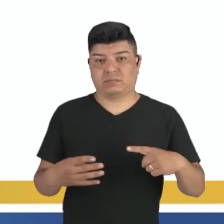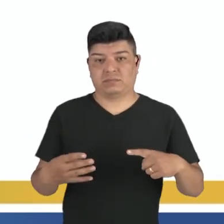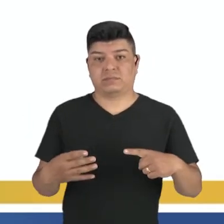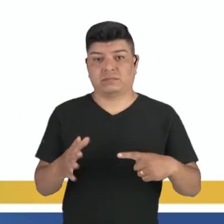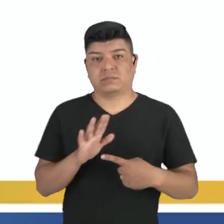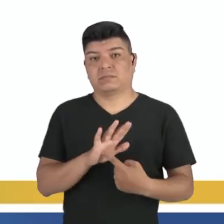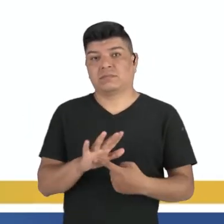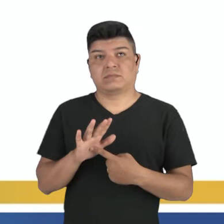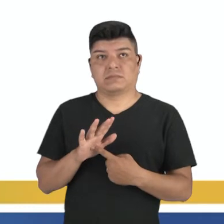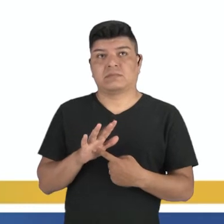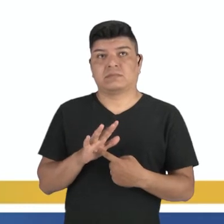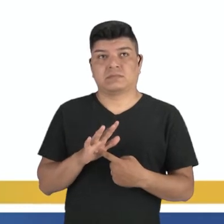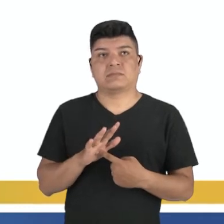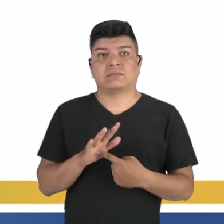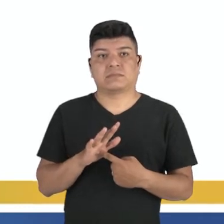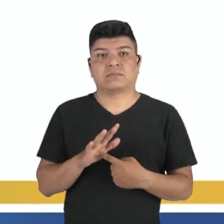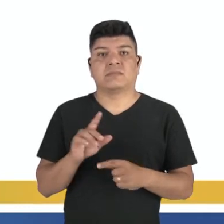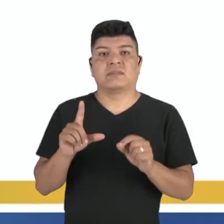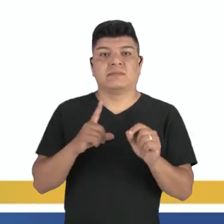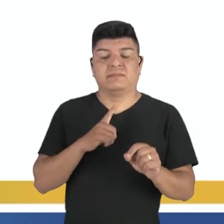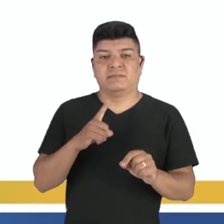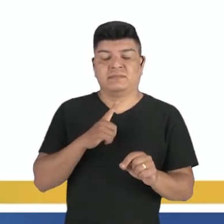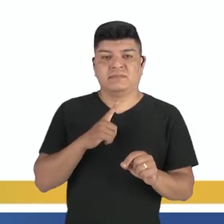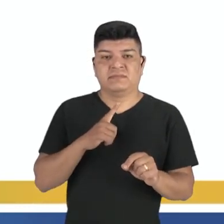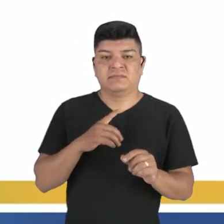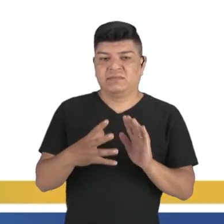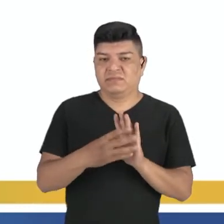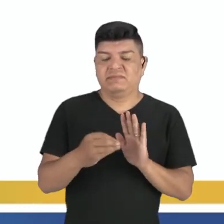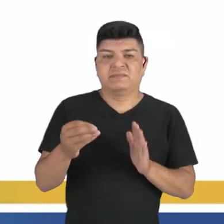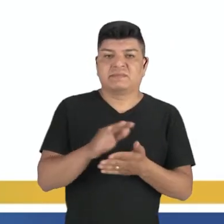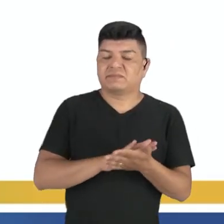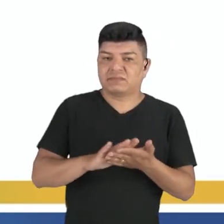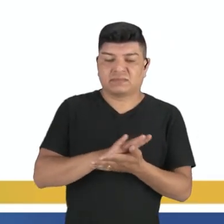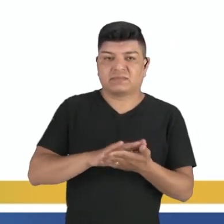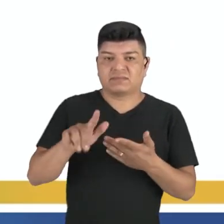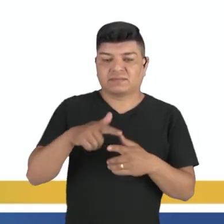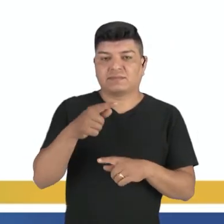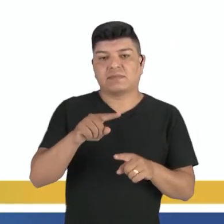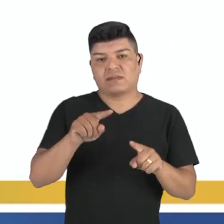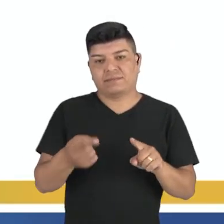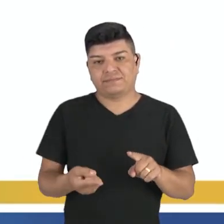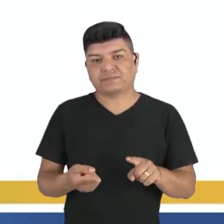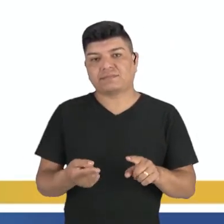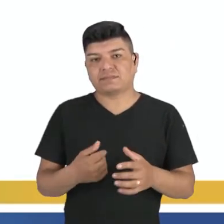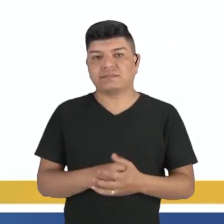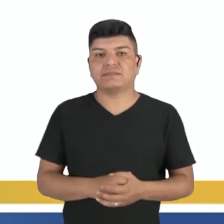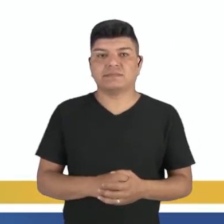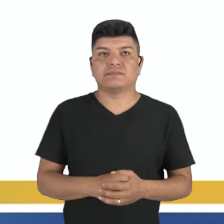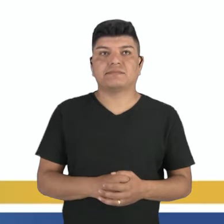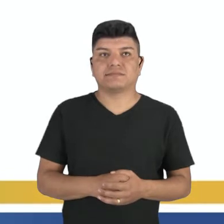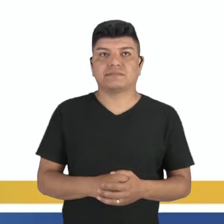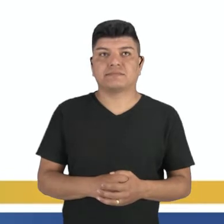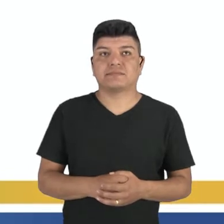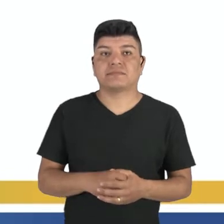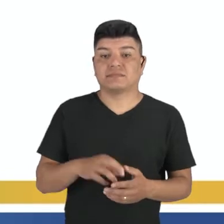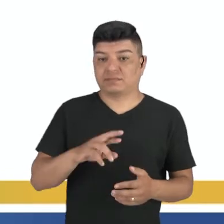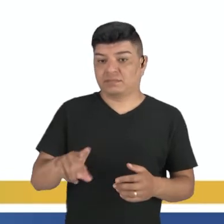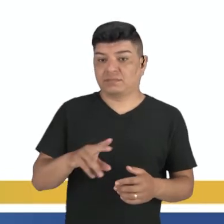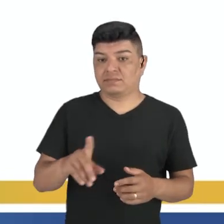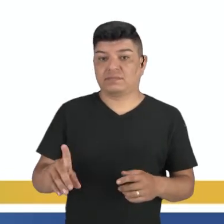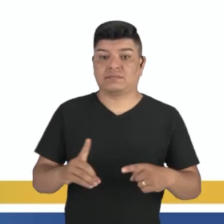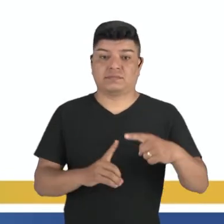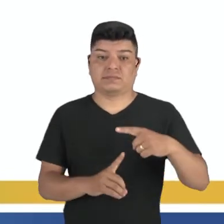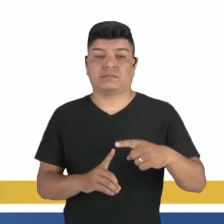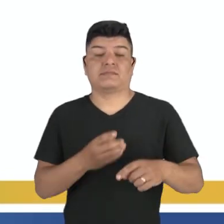perceberam? Temos aí uma parte que não se repete aí após a vírgula, né? Então, a parte não periódica seria o